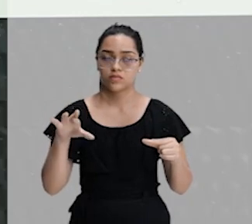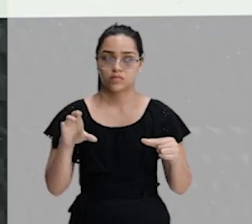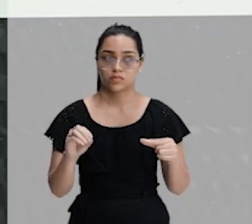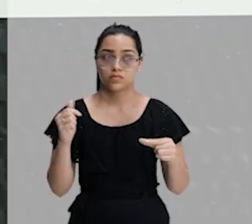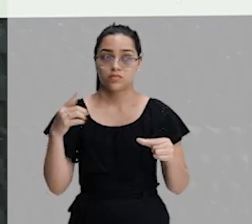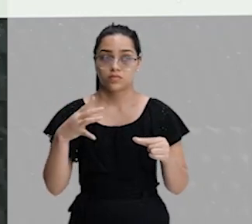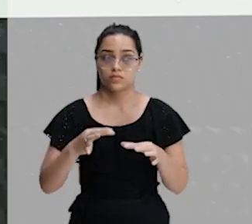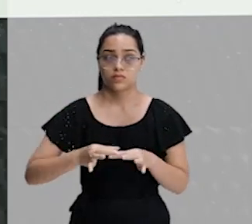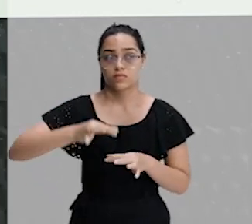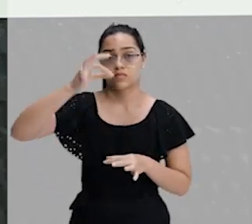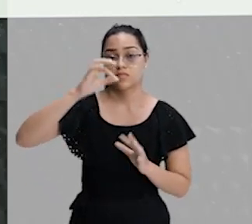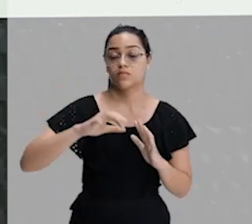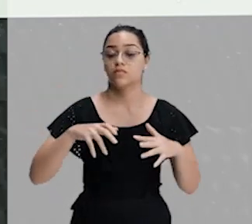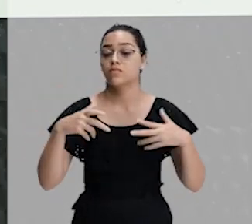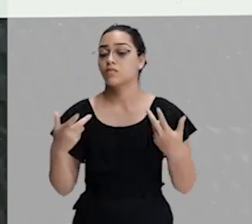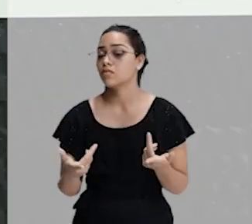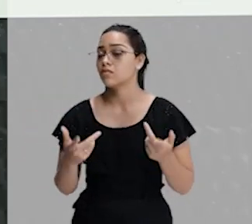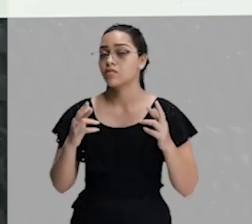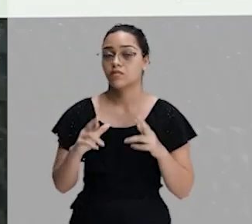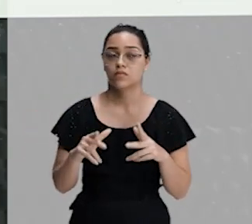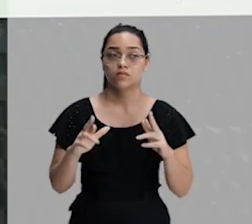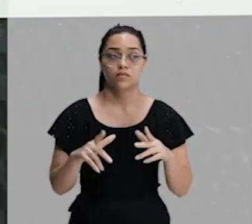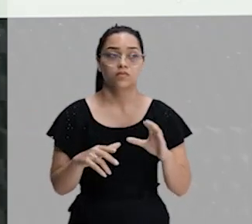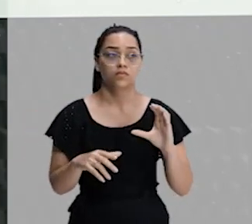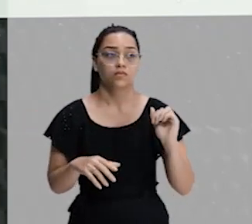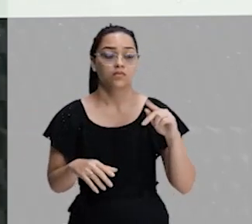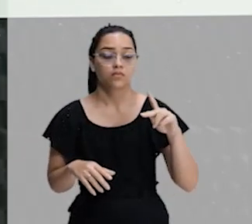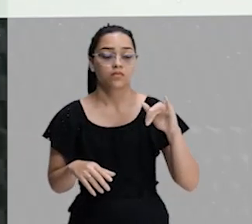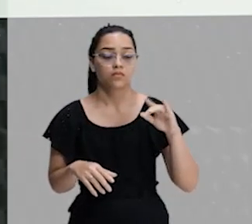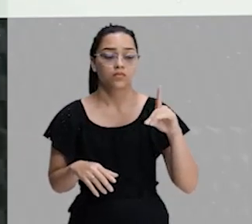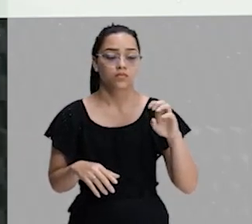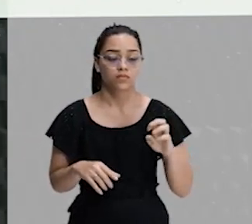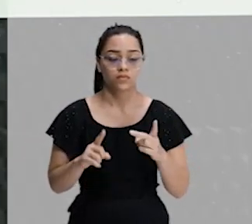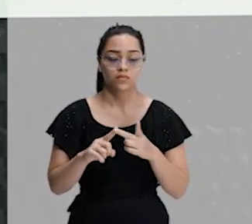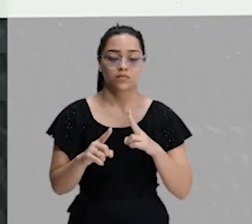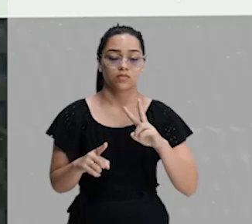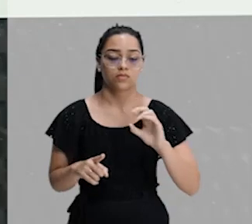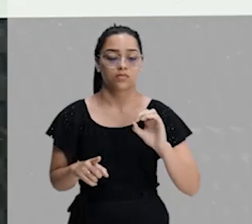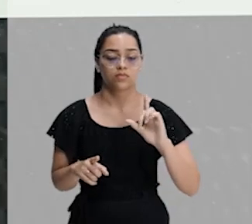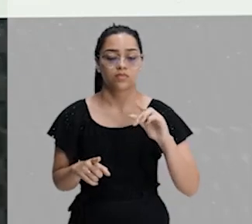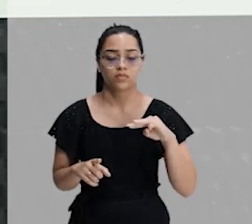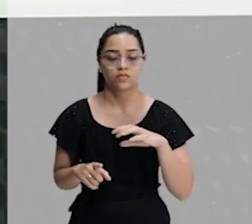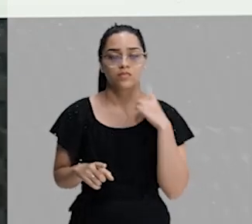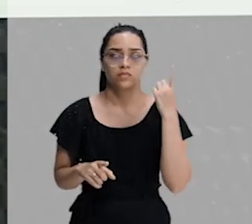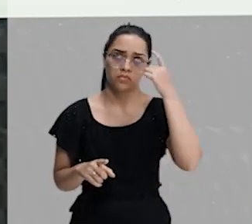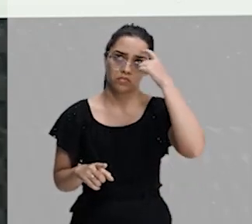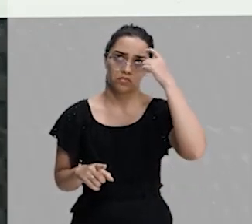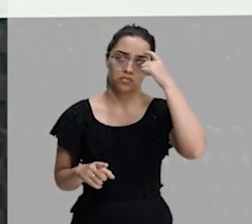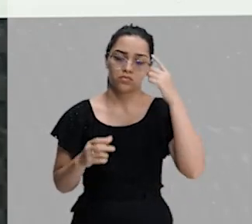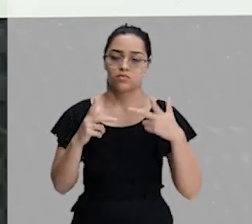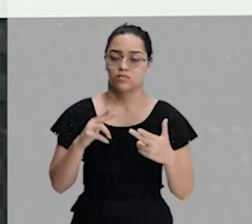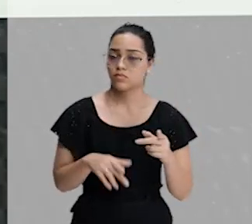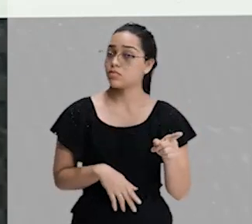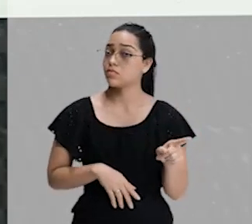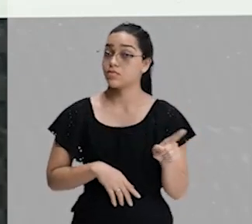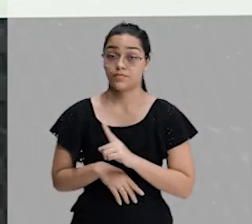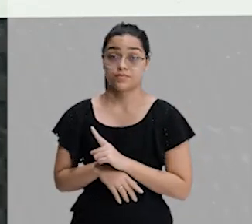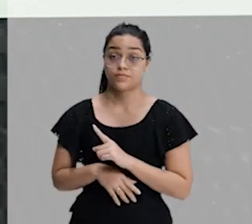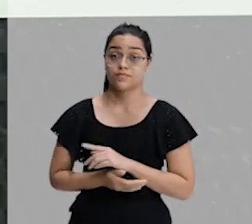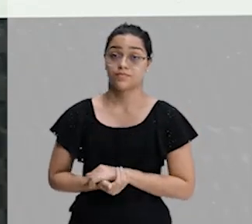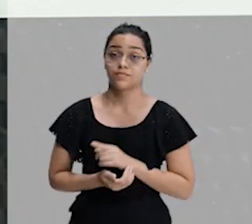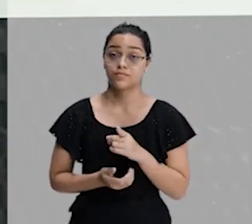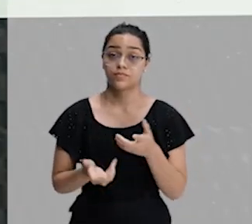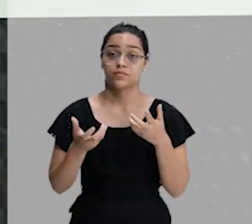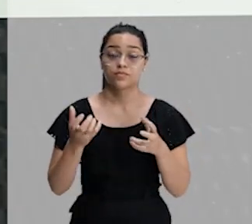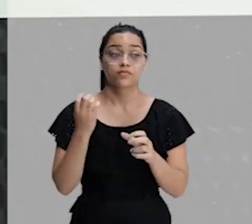altura. Lembrando, gente, qual a diferença de capacidade para volume? Tá? A gente pensa que às vezes é a mesma coisa, mas não é. Quando